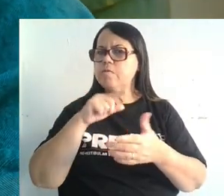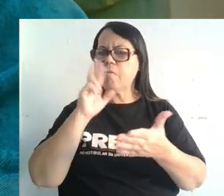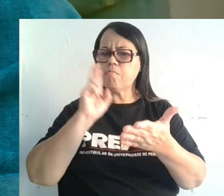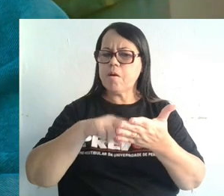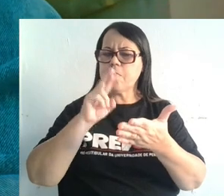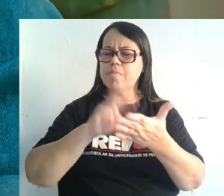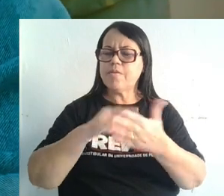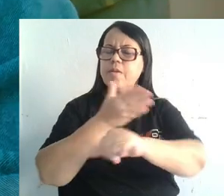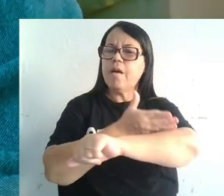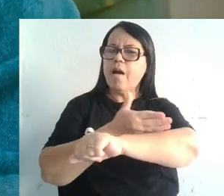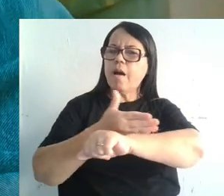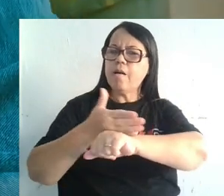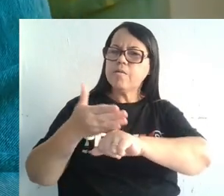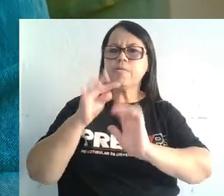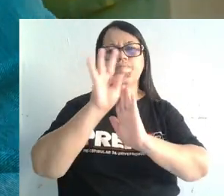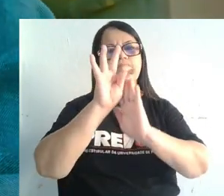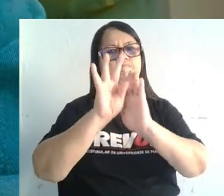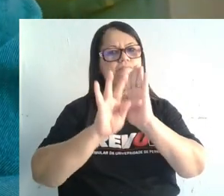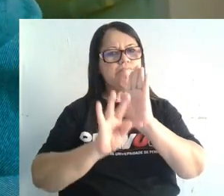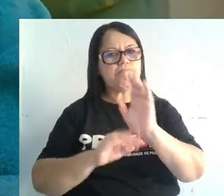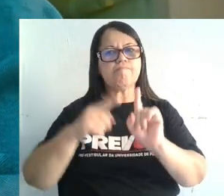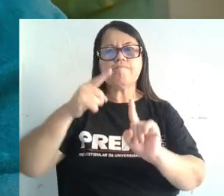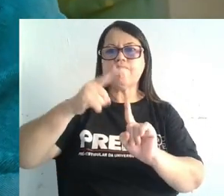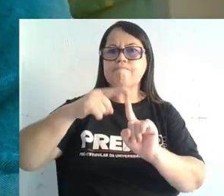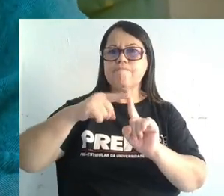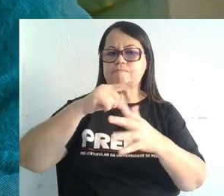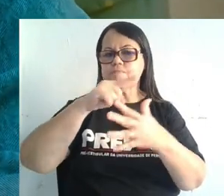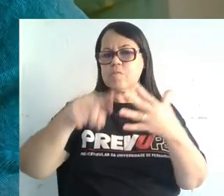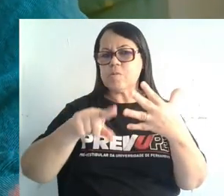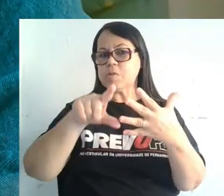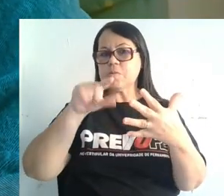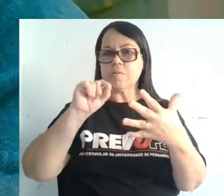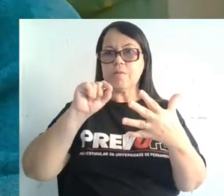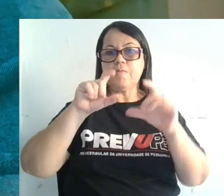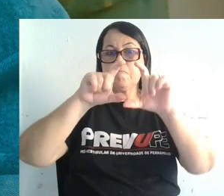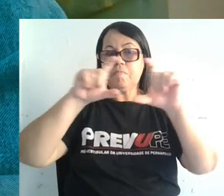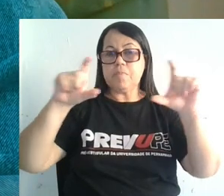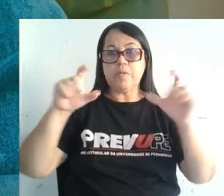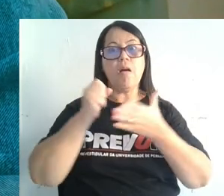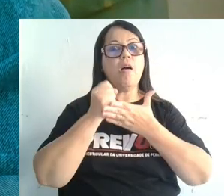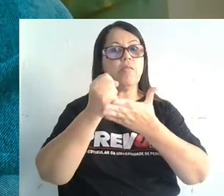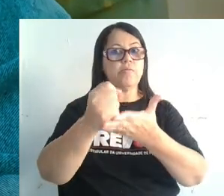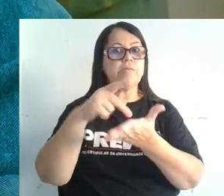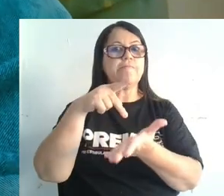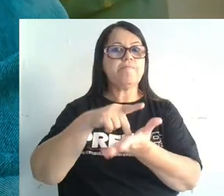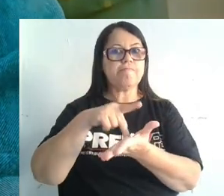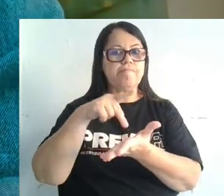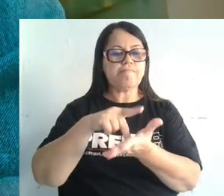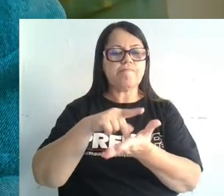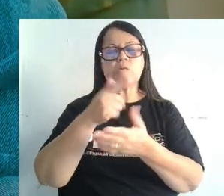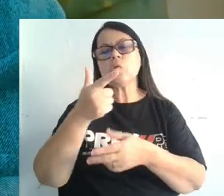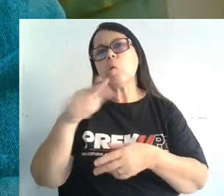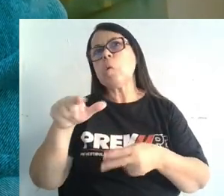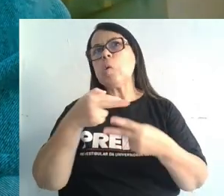se familiarizar com o estilo de texto. O tipo de alternativa que eles colocam, enunciado, isso ajuda muito, tá? Uma